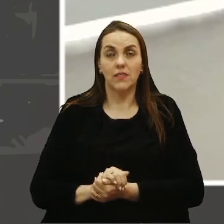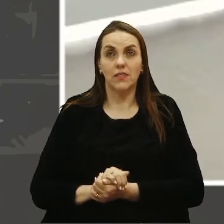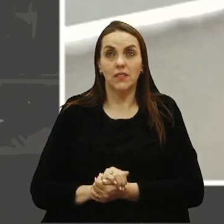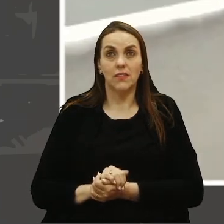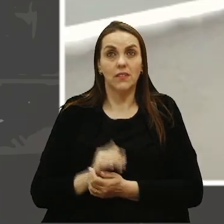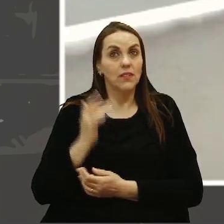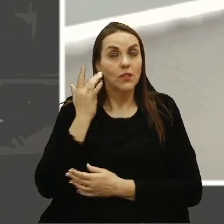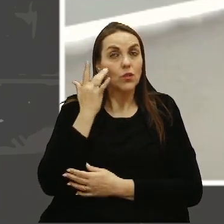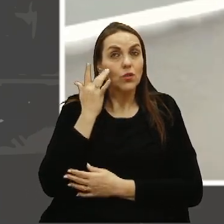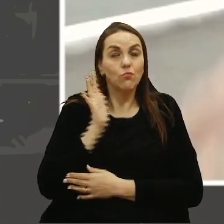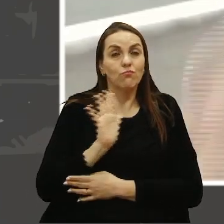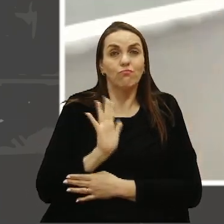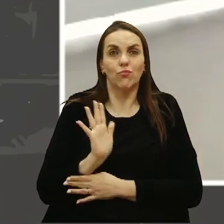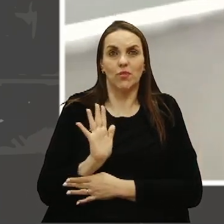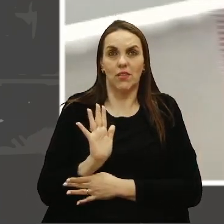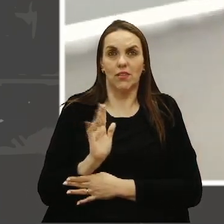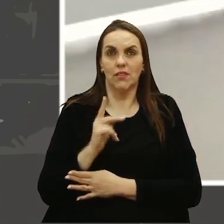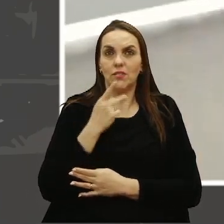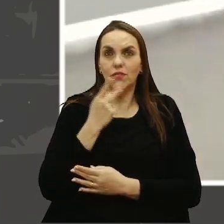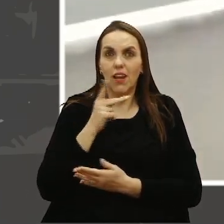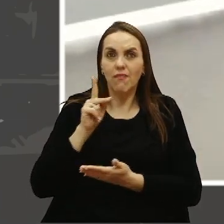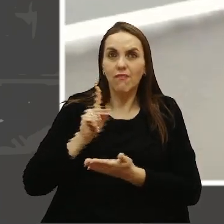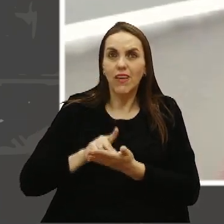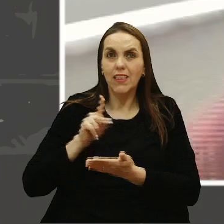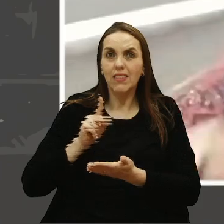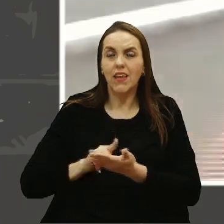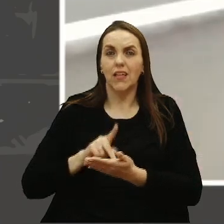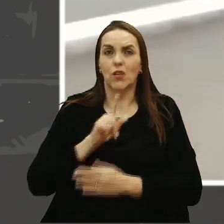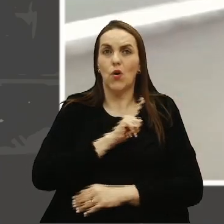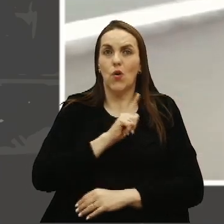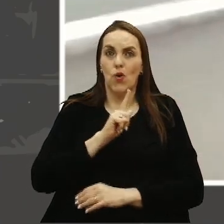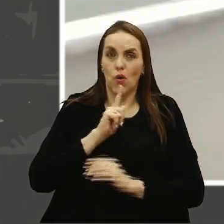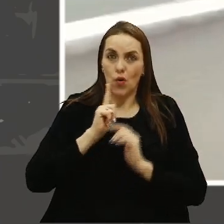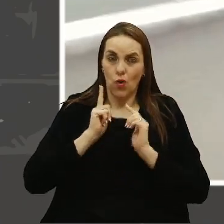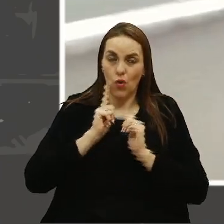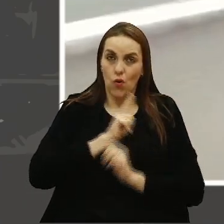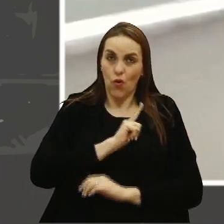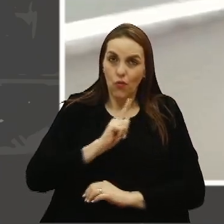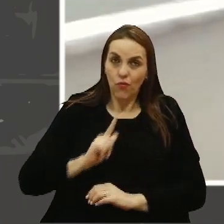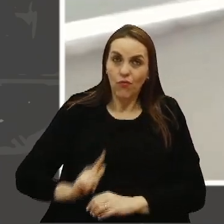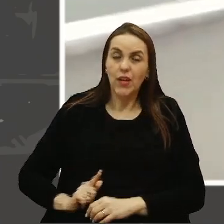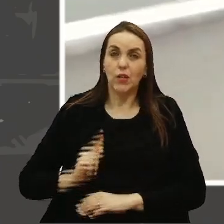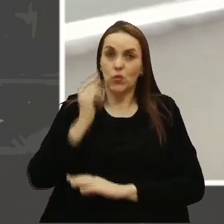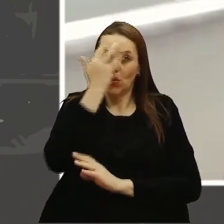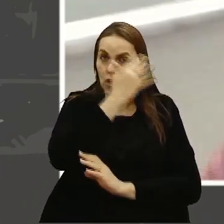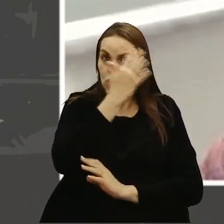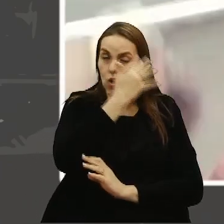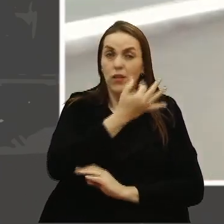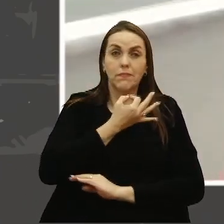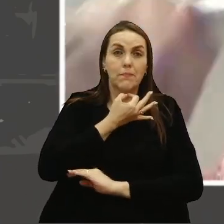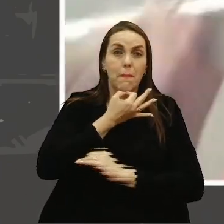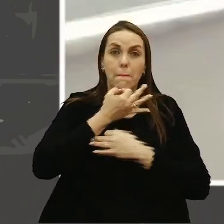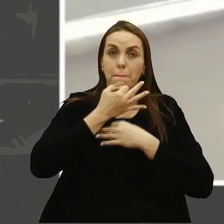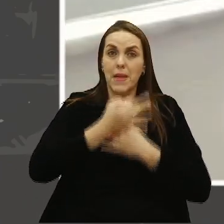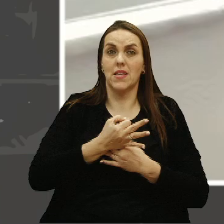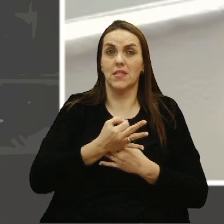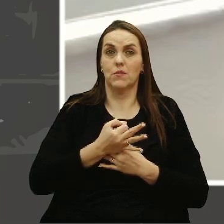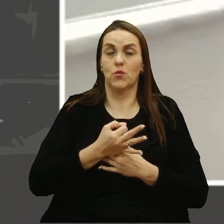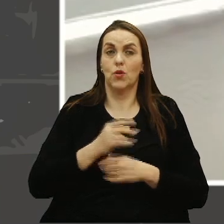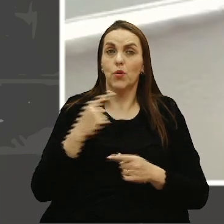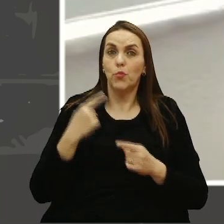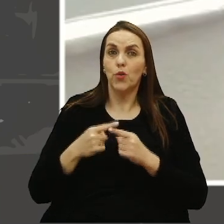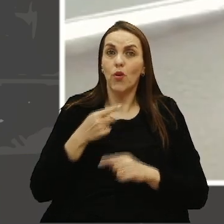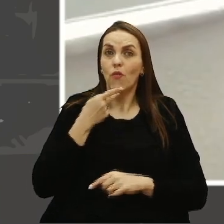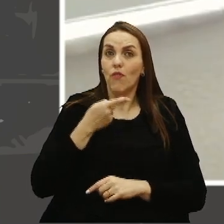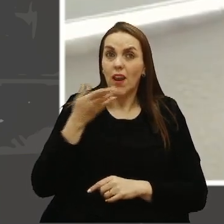não sei, de dizer realmente esse governo Adiló está péssimo. Sabe por quê? Que eu acabei de falar que